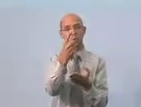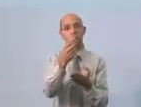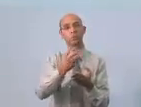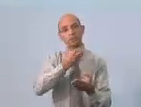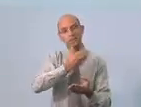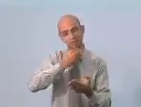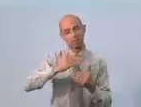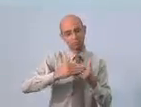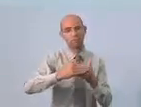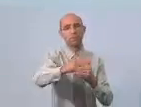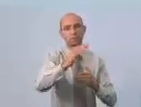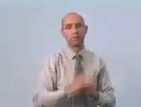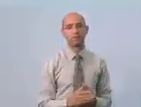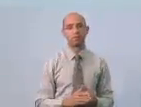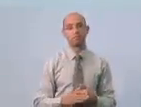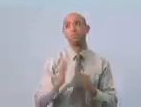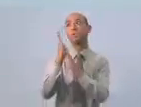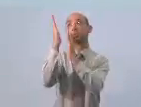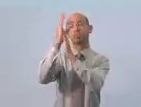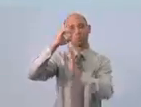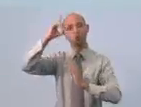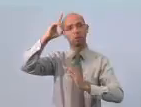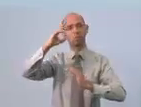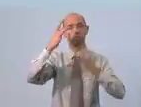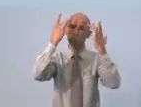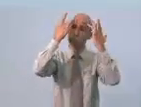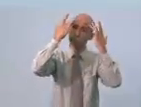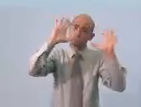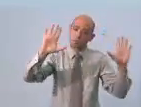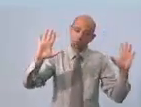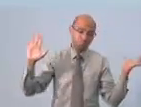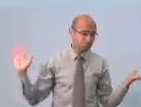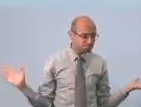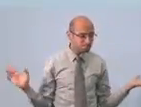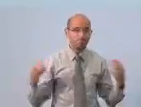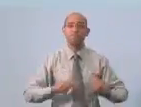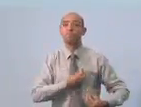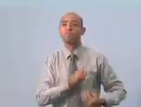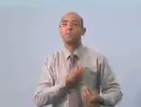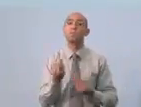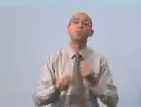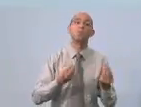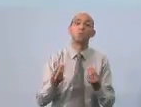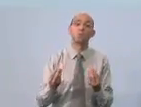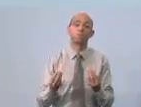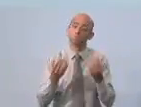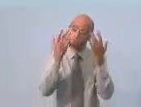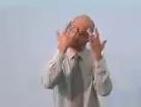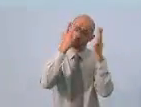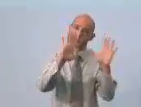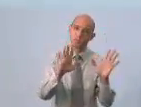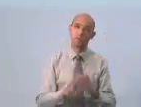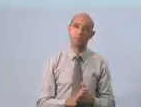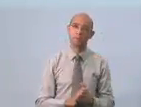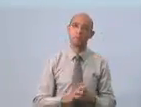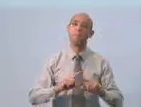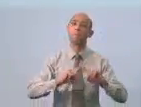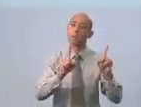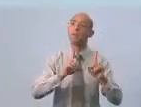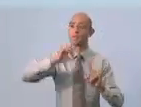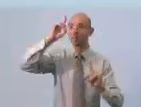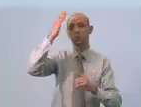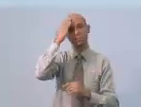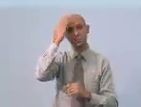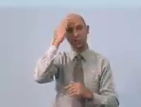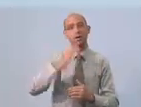Deus por isso, porque eu não sei o que, que vai acontecer na minha vida a partir de 31 de dezembro. Mas Deus sabe, e por